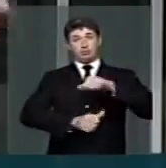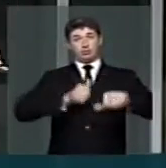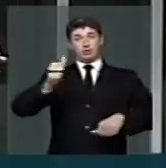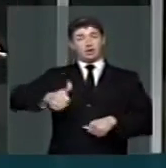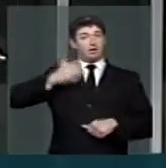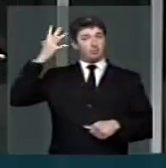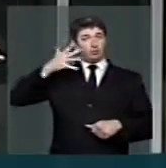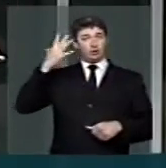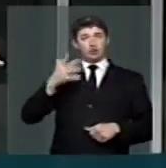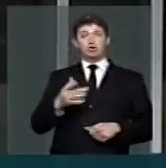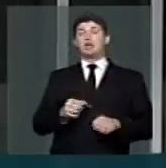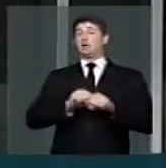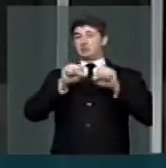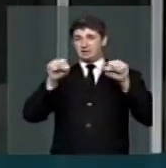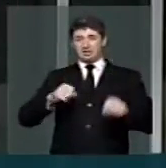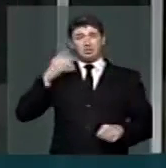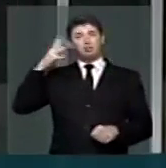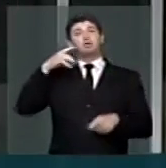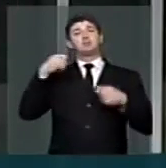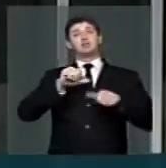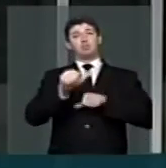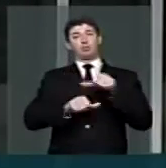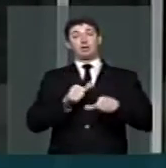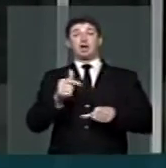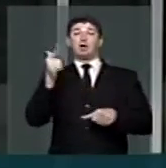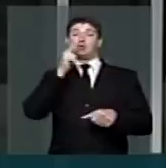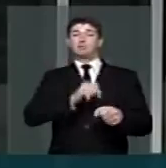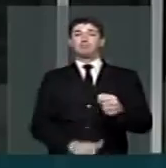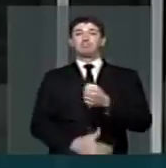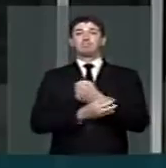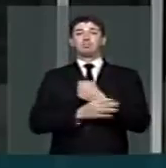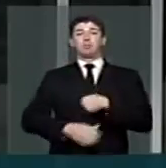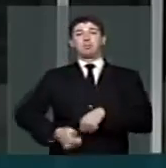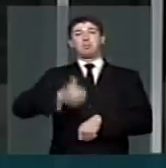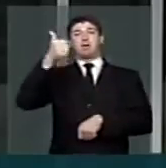política, mudar o nosso sistema político para garantir um sistema mais representativo.